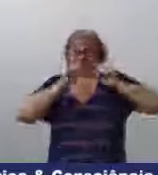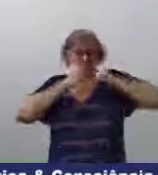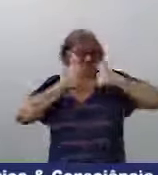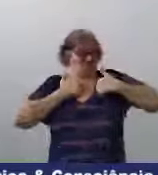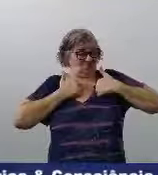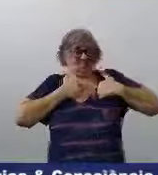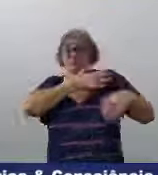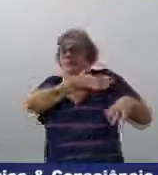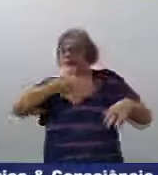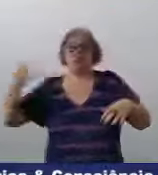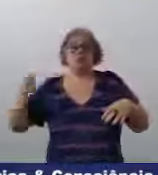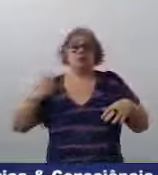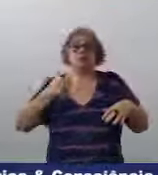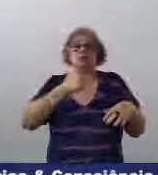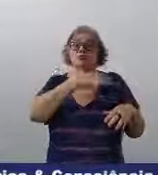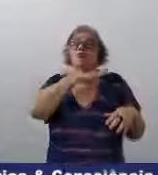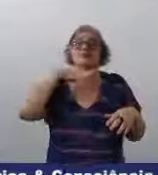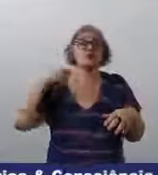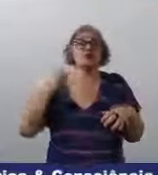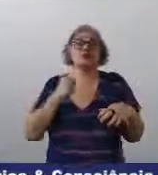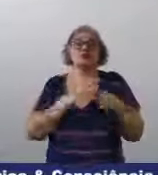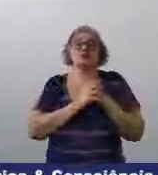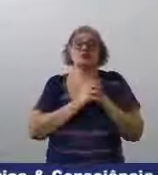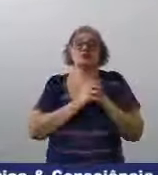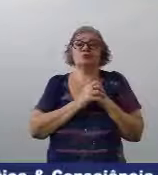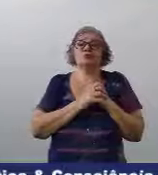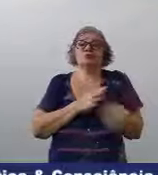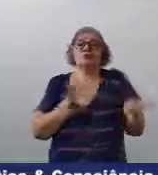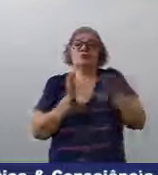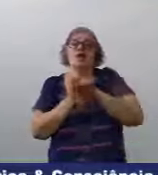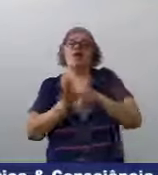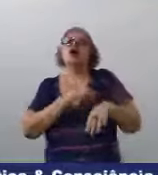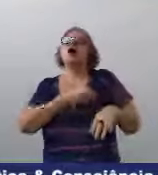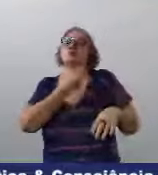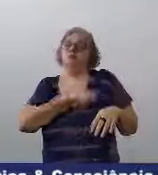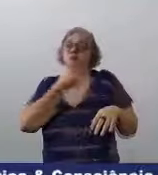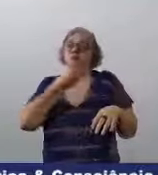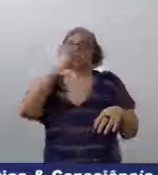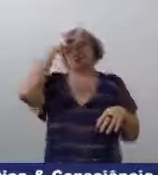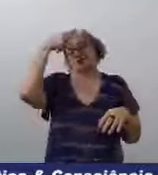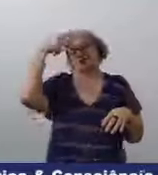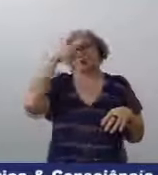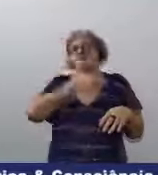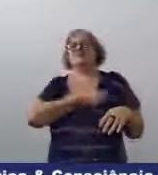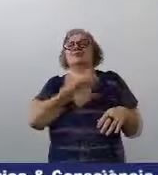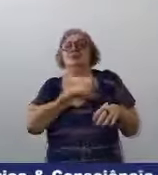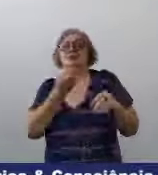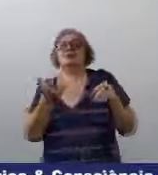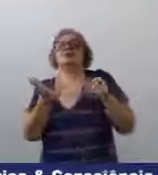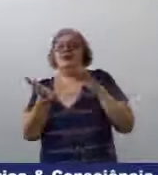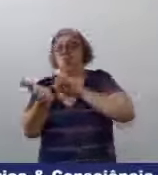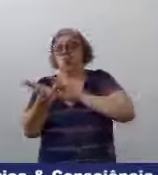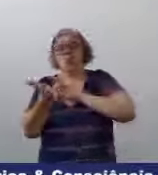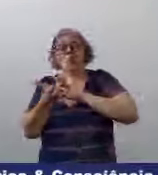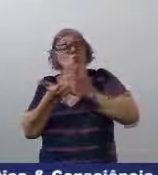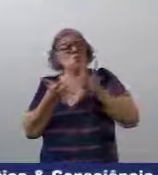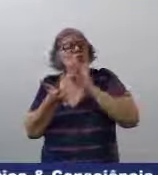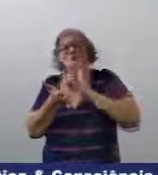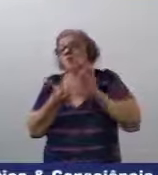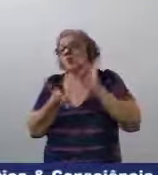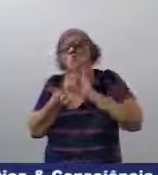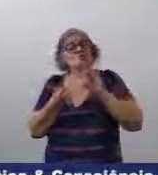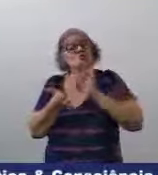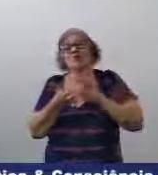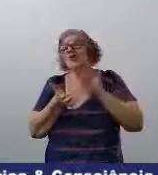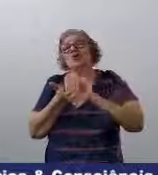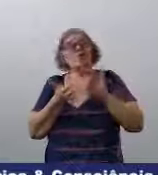prejudica a nossa própria estrutura celular. As pessoas que vivem com ódio, nós temos 2 momentos nas nossas células: